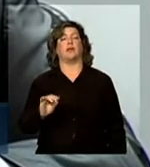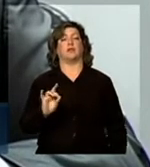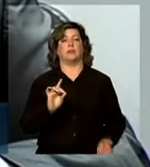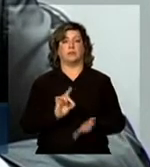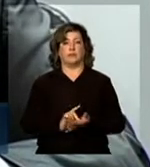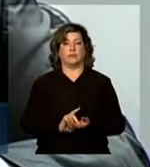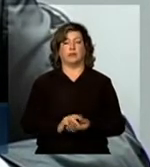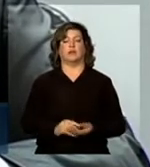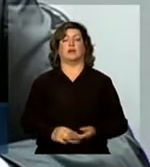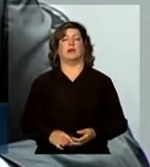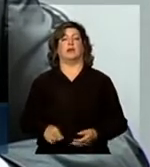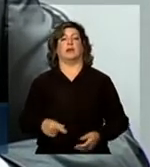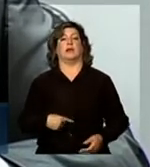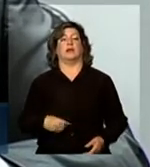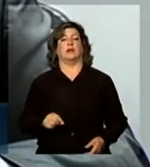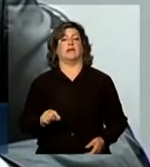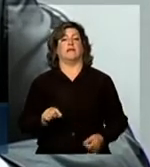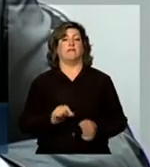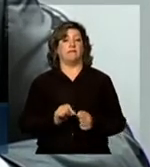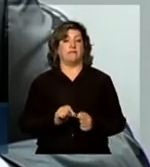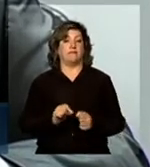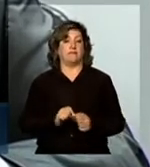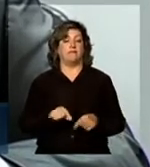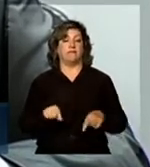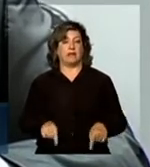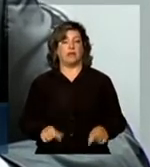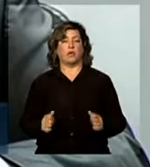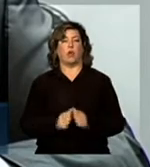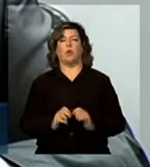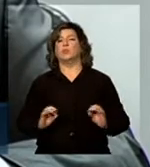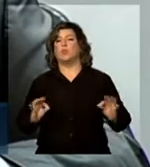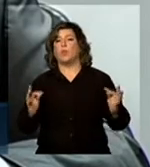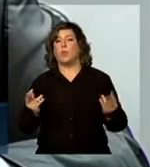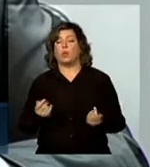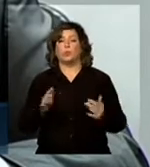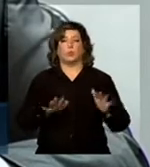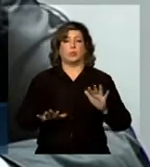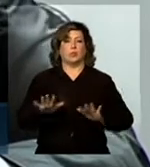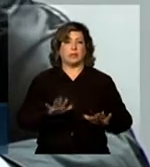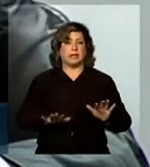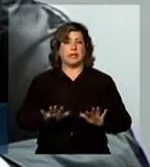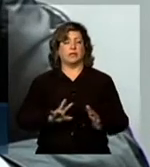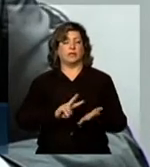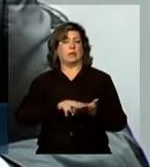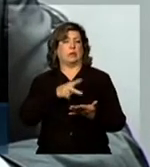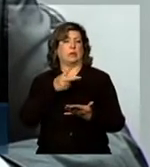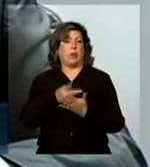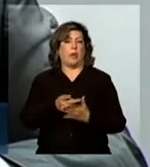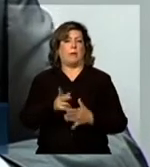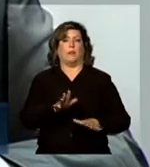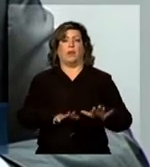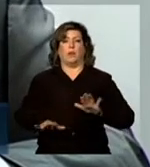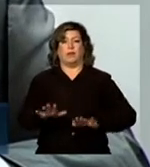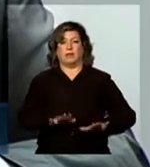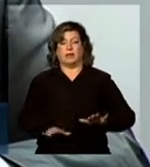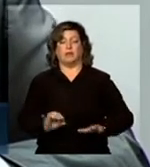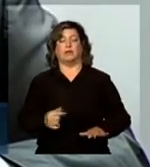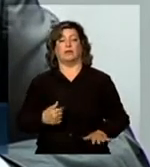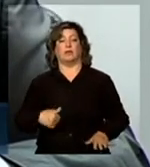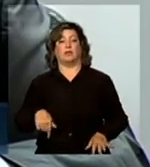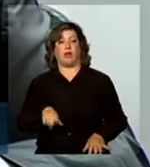bastante realista, que ela foi feita com todo cuidado, o redobrado cuidado, e